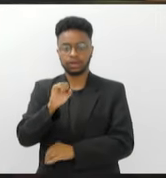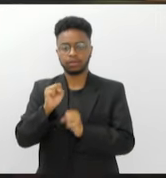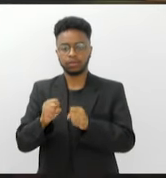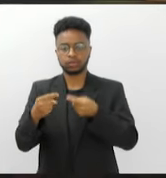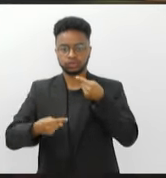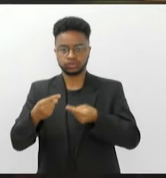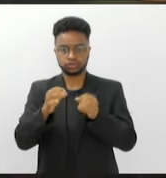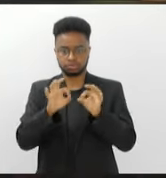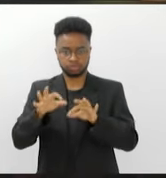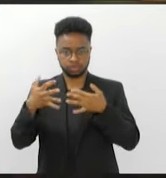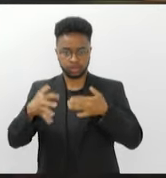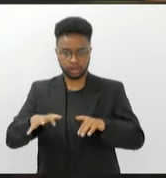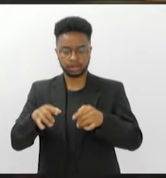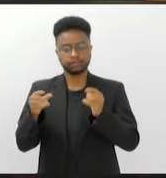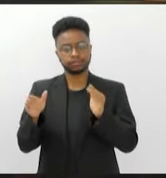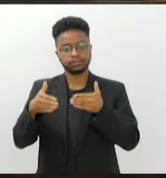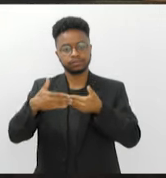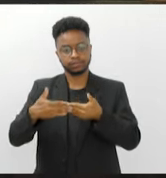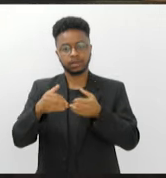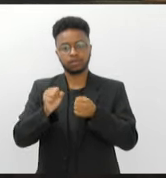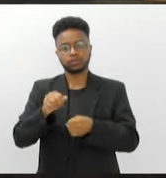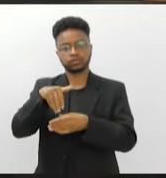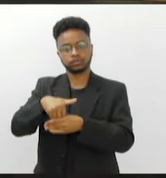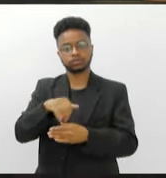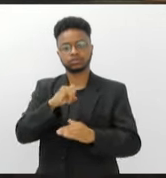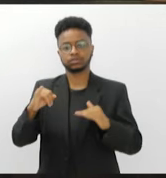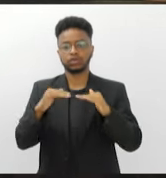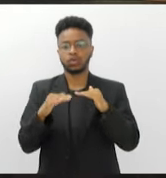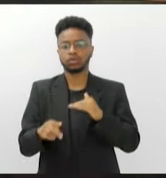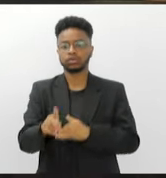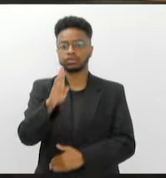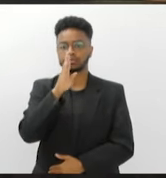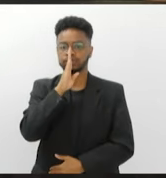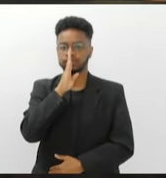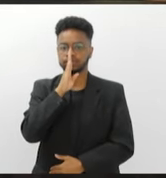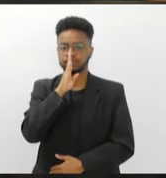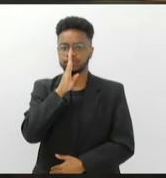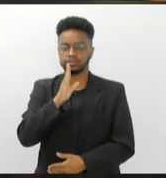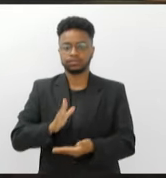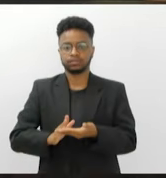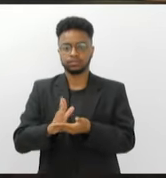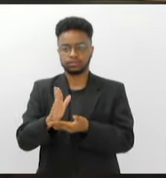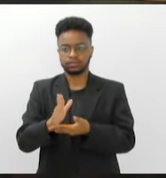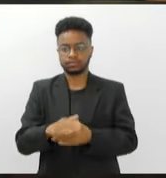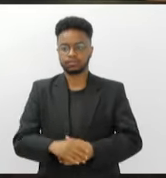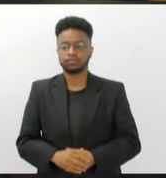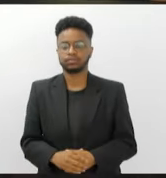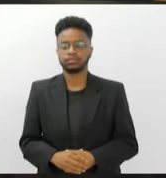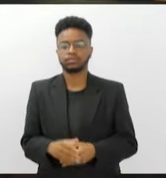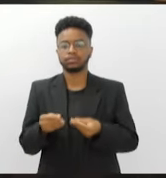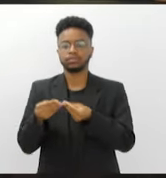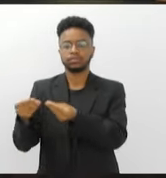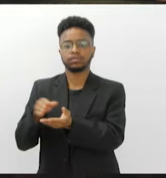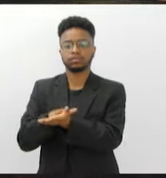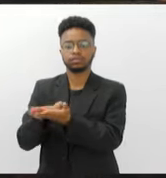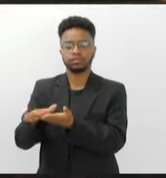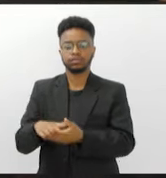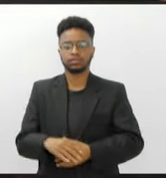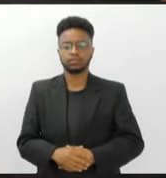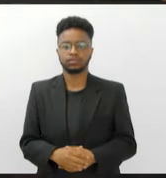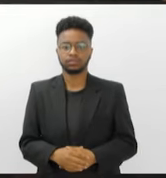queira discutir, encerrada a discussão. Em votação, senhores que aprovam, permaneçam como estão. Aprovado, vai a